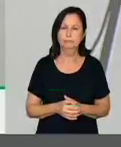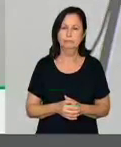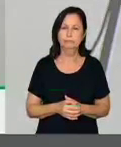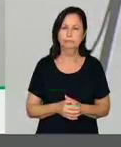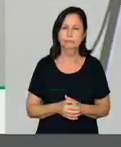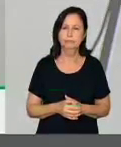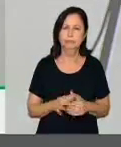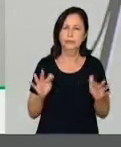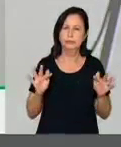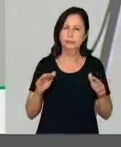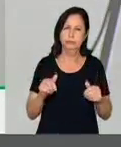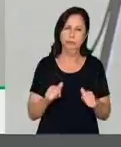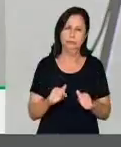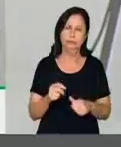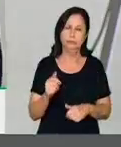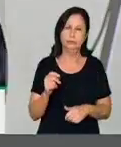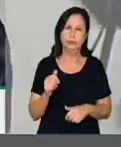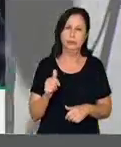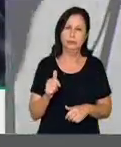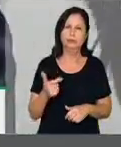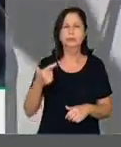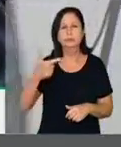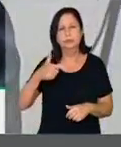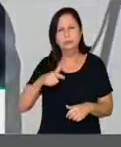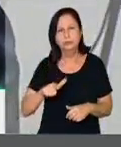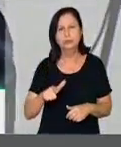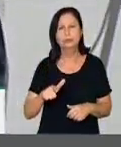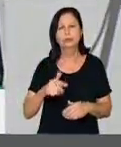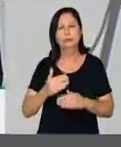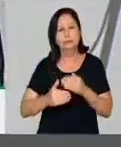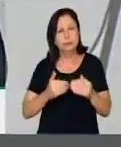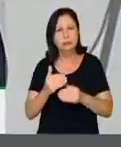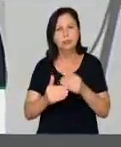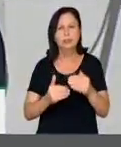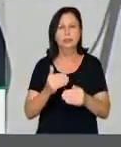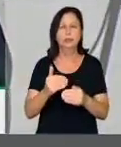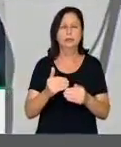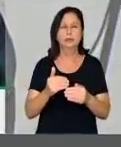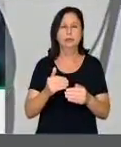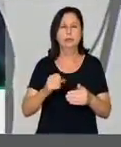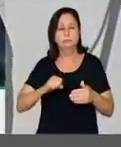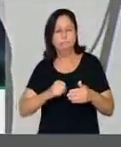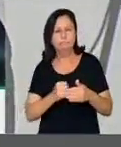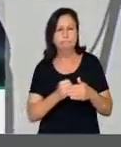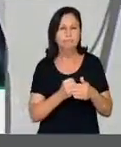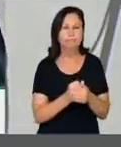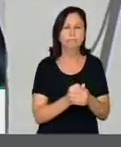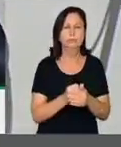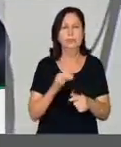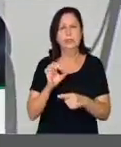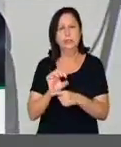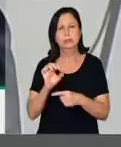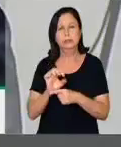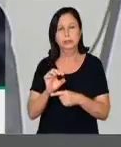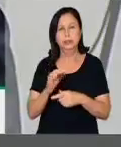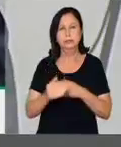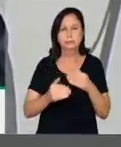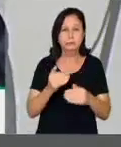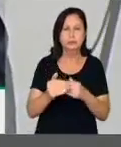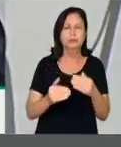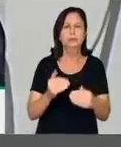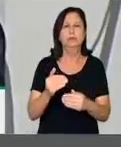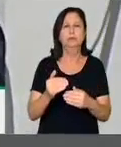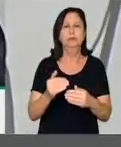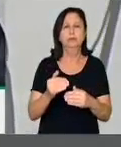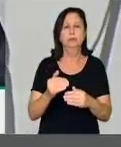Só para terminar, retomar o caminho do desenvolvimento, fazer o Espírito Santo voltar a crescer, que foi o mote da nossa